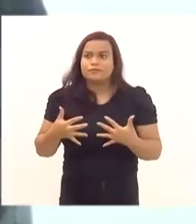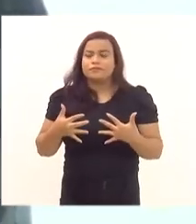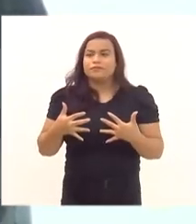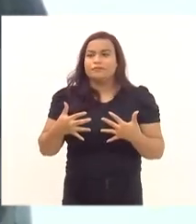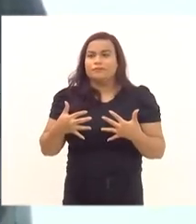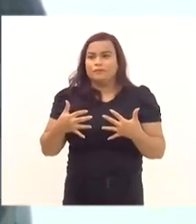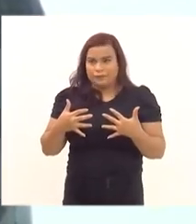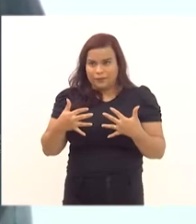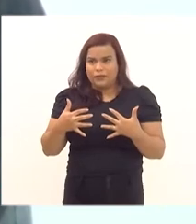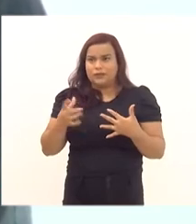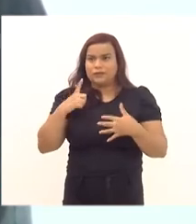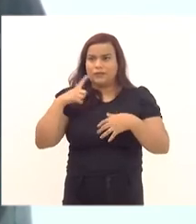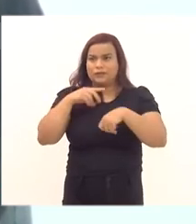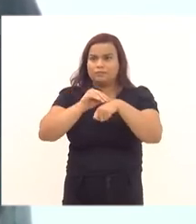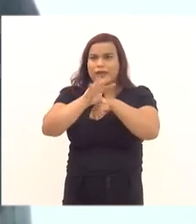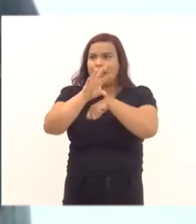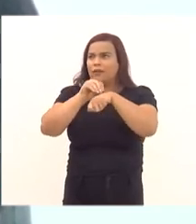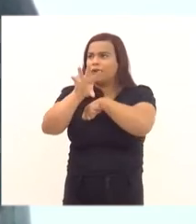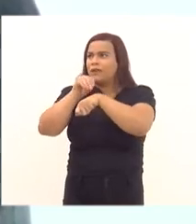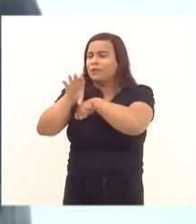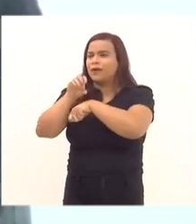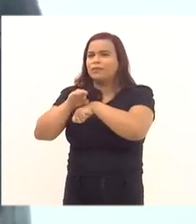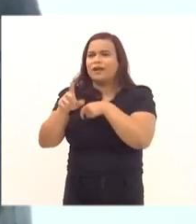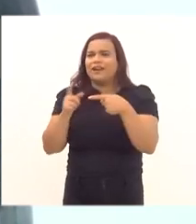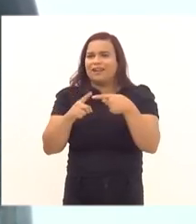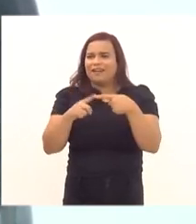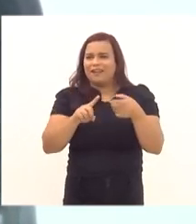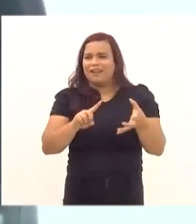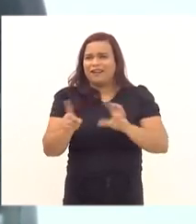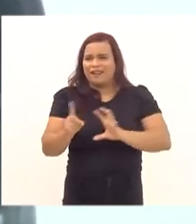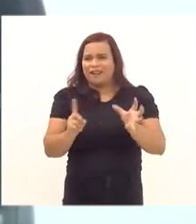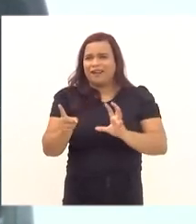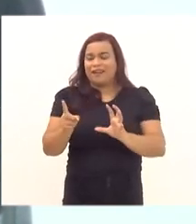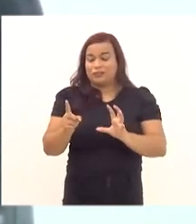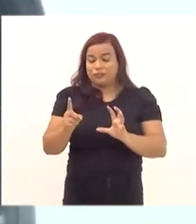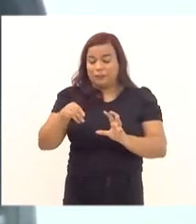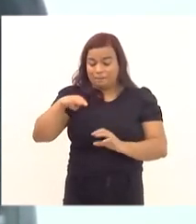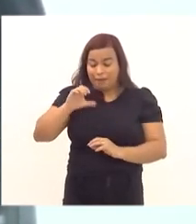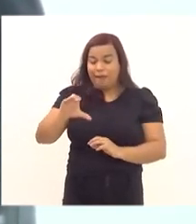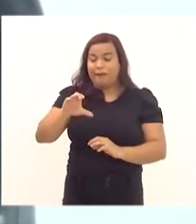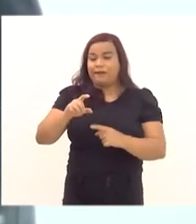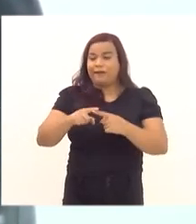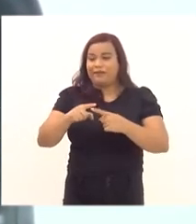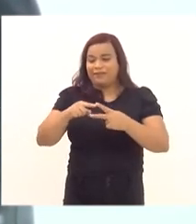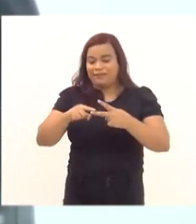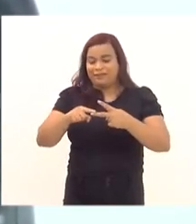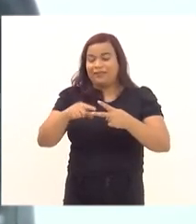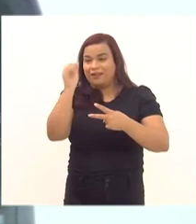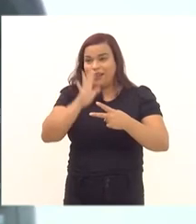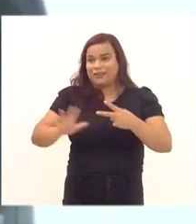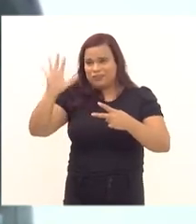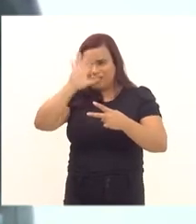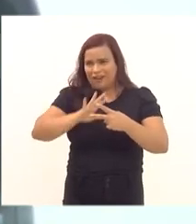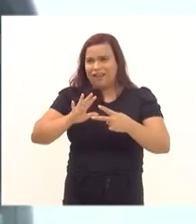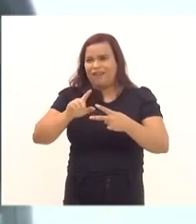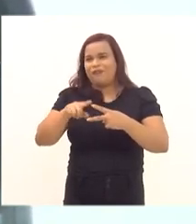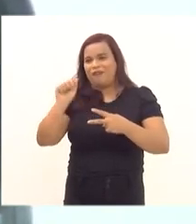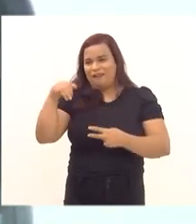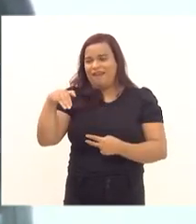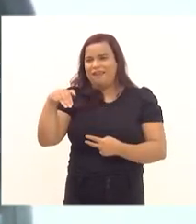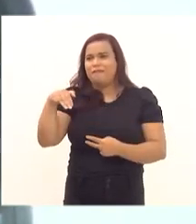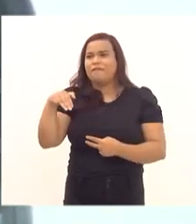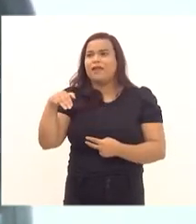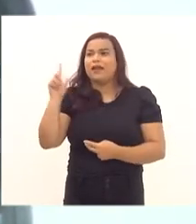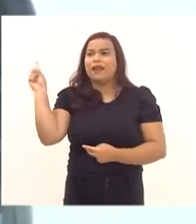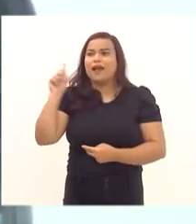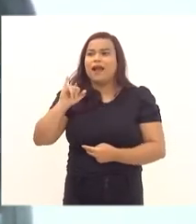potência dos transmissores hoje da Rádio MEC que a Emily da Rádio Nacional que estava lá em Itaóca na